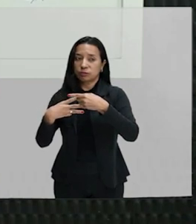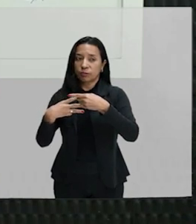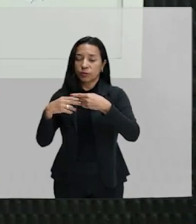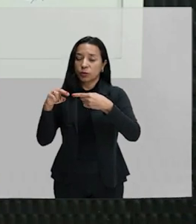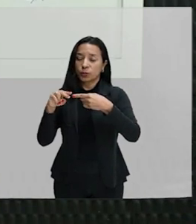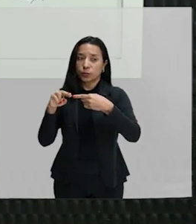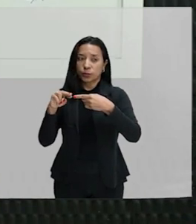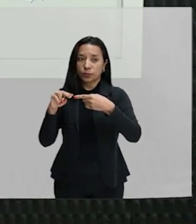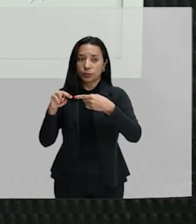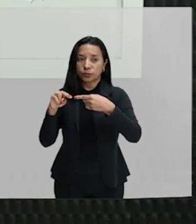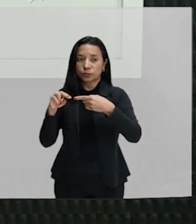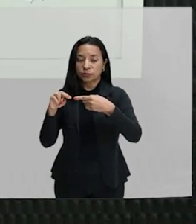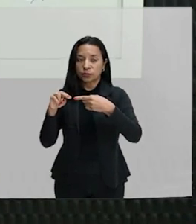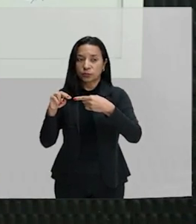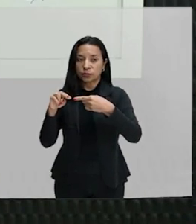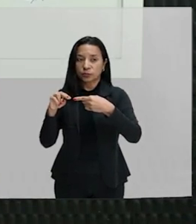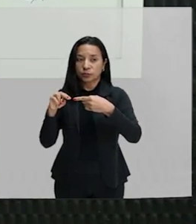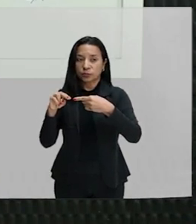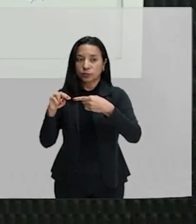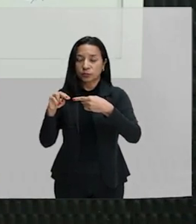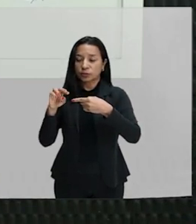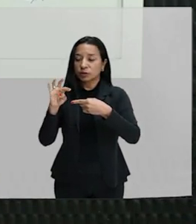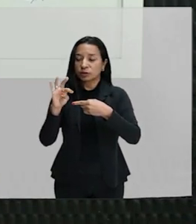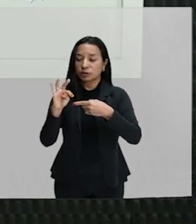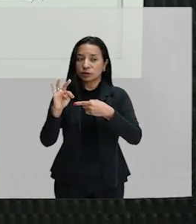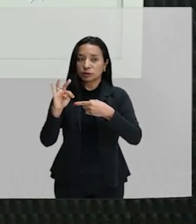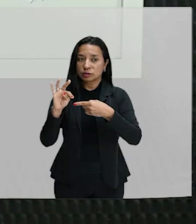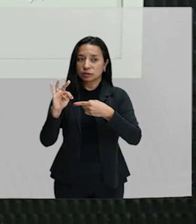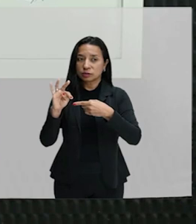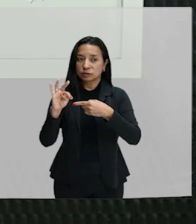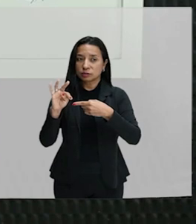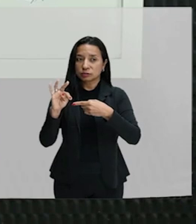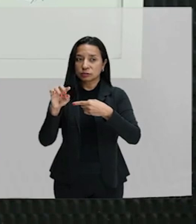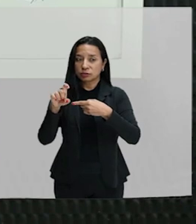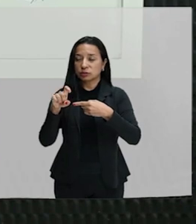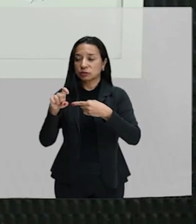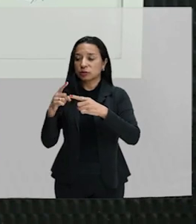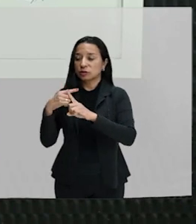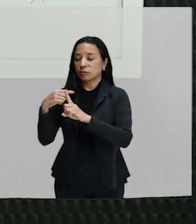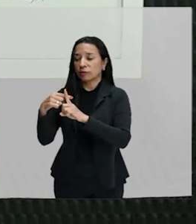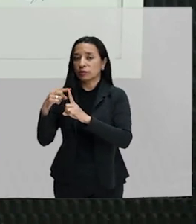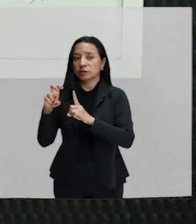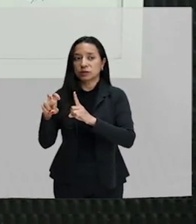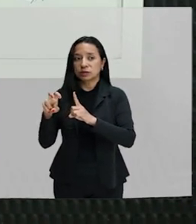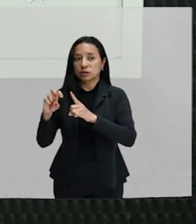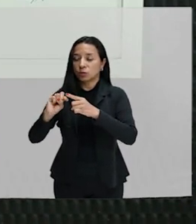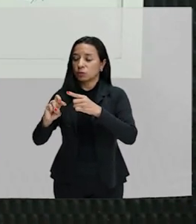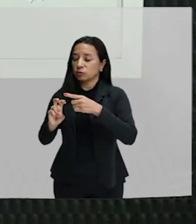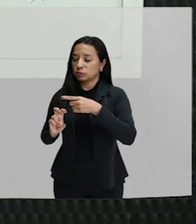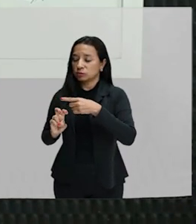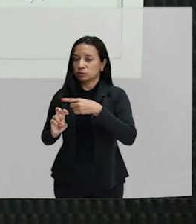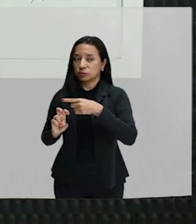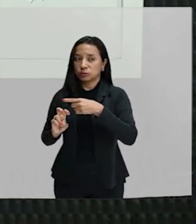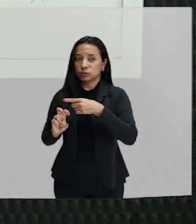ser igual temperatura em x + 5 10 di 2 ser igual